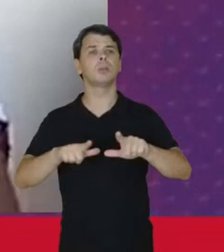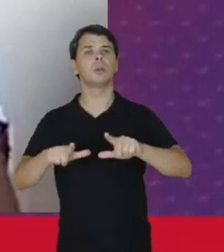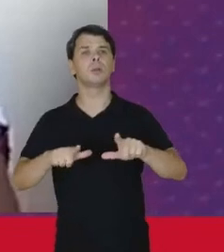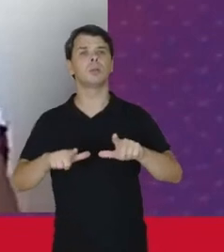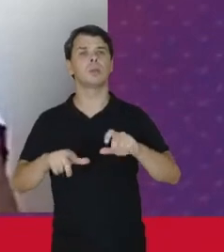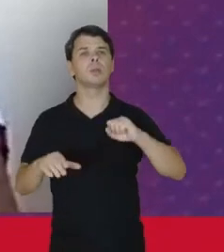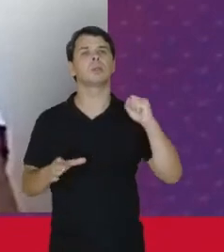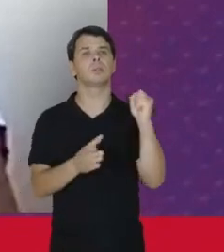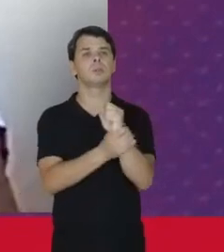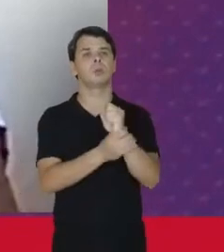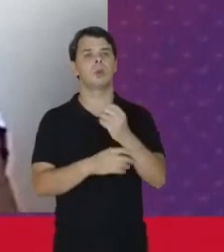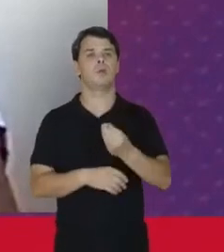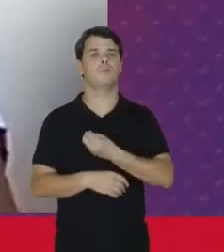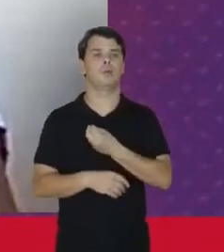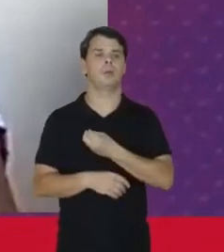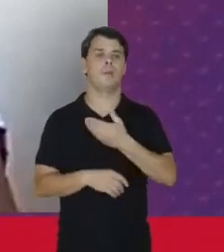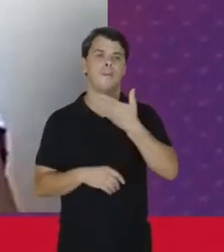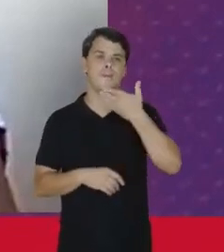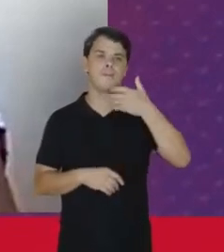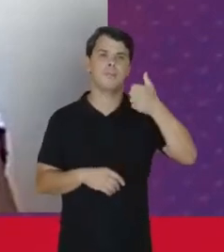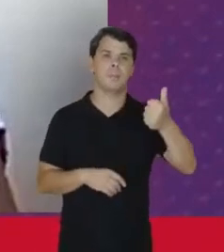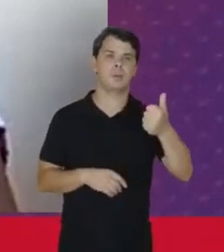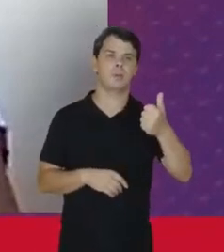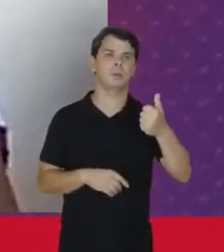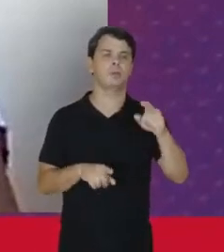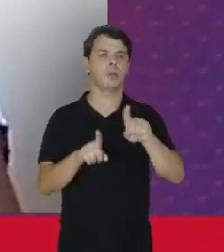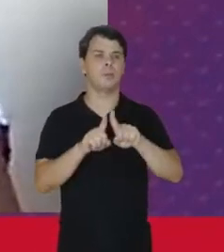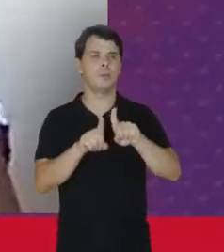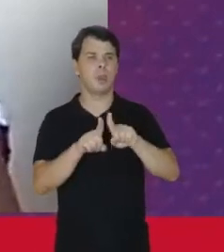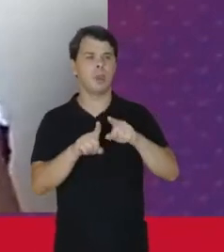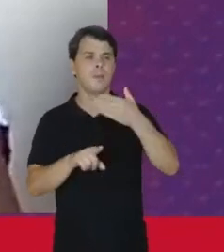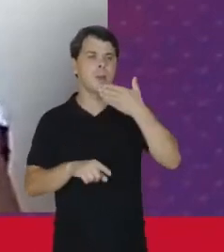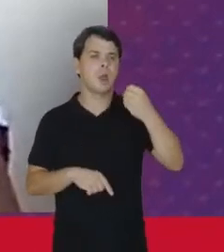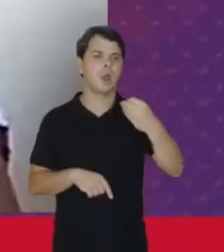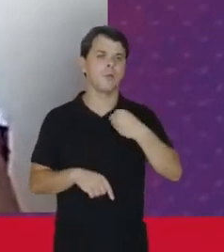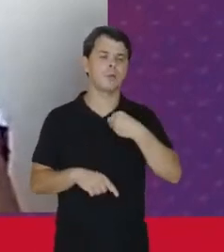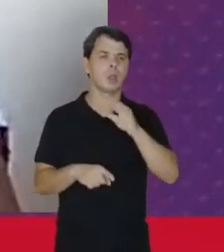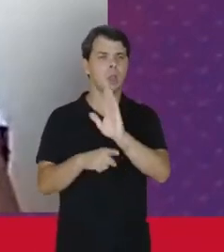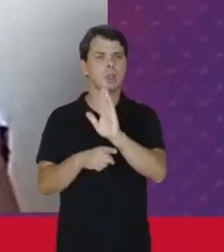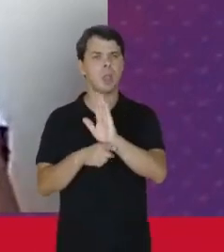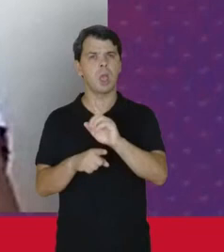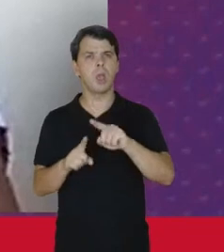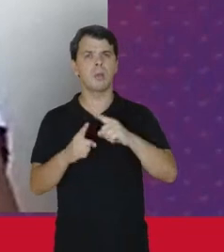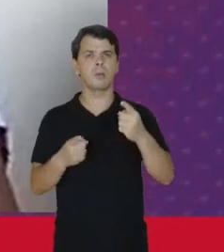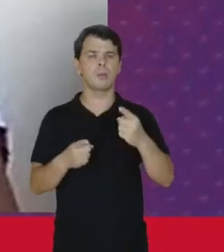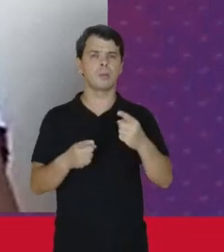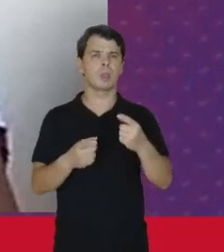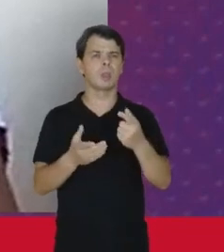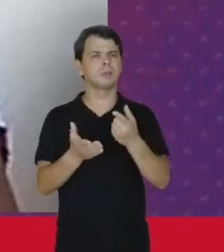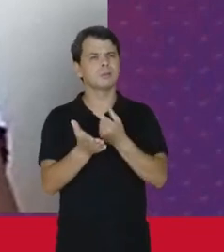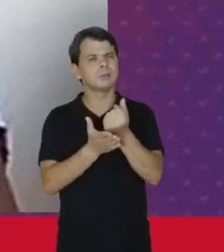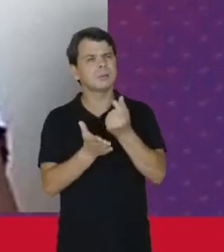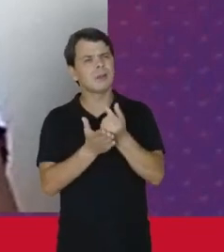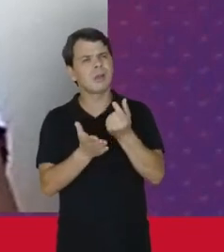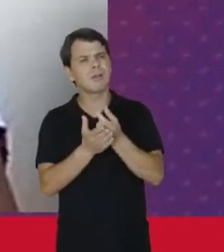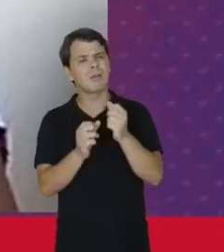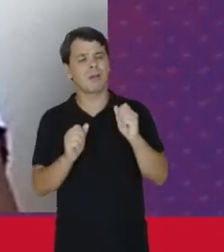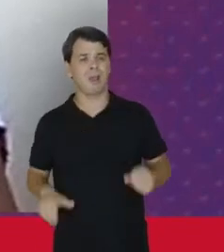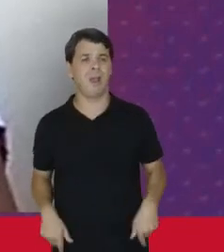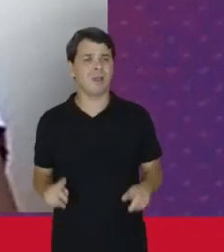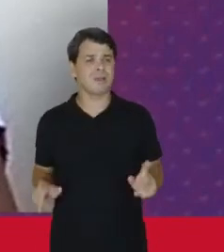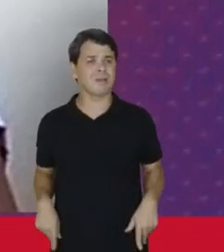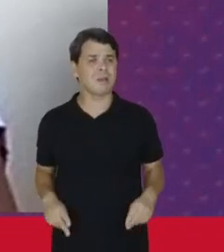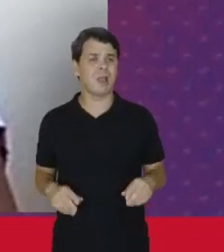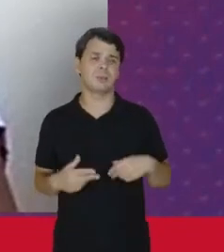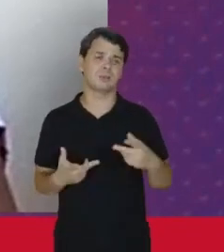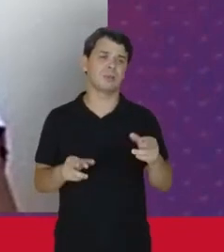para garantir uma vida melhor, né, um futuro melhor para os meus filhos, e para mim, né, porque a gente gasta tanto, e a gente trabalha uma vida